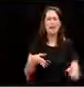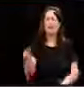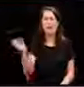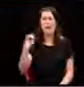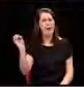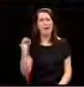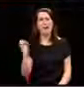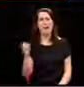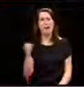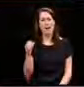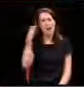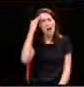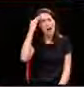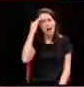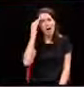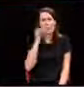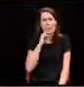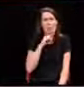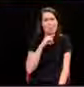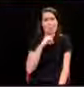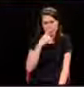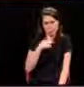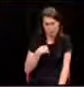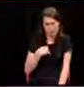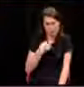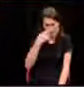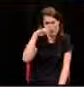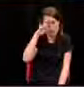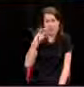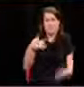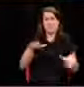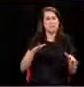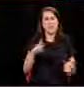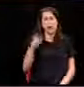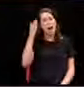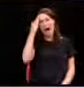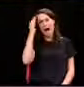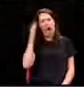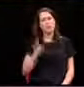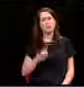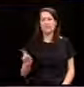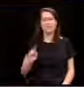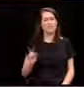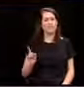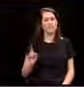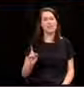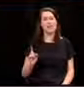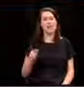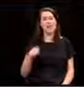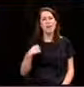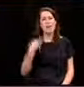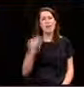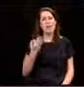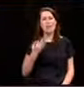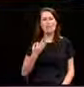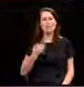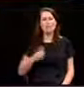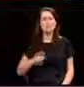minha ideia, posso estar enganado, mas penso que não. E cada vez sinto mais orgulho em ser do